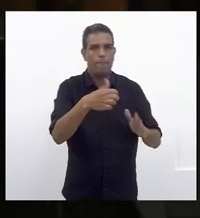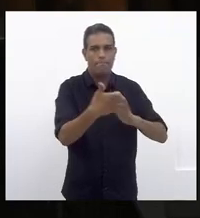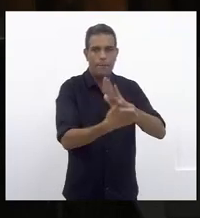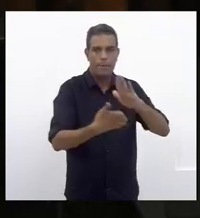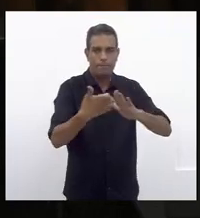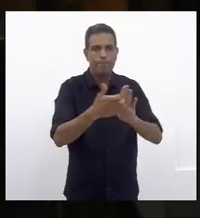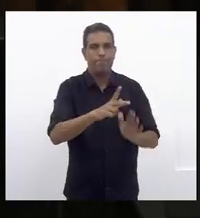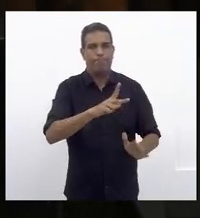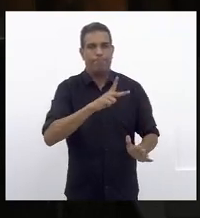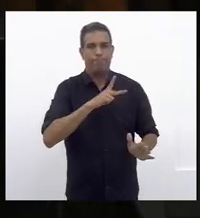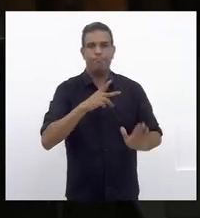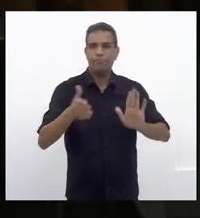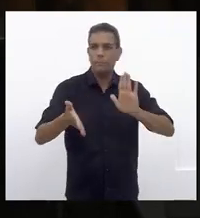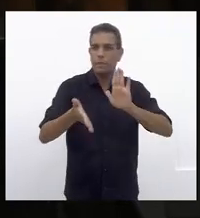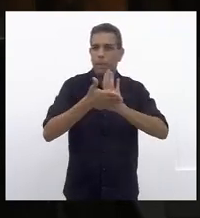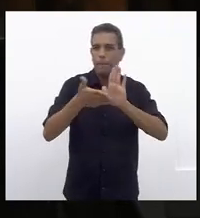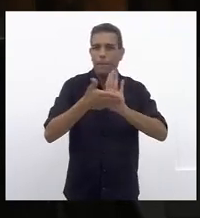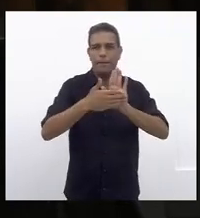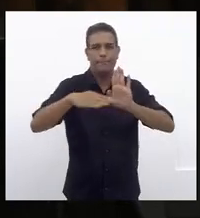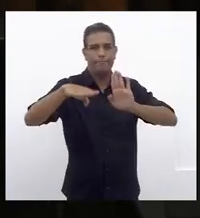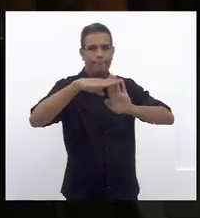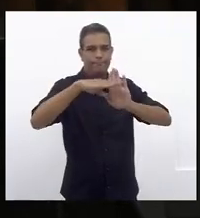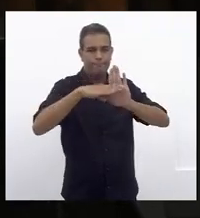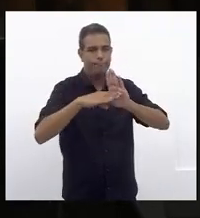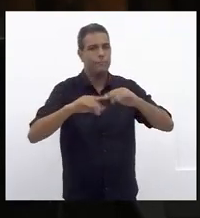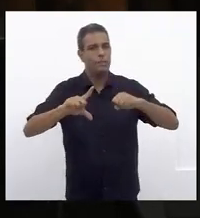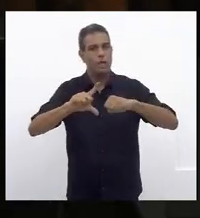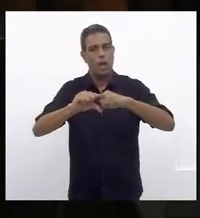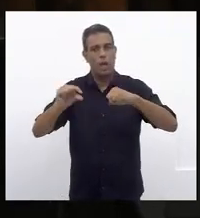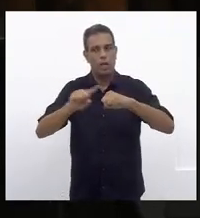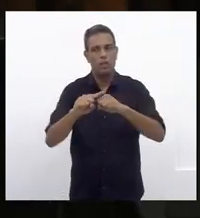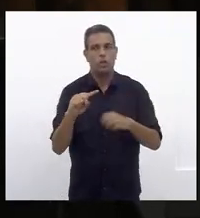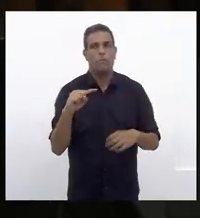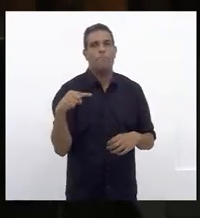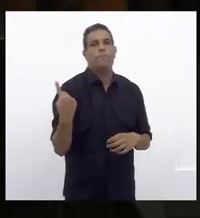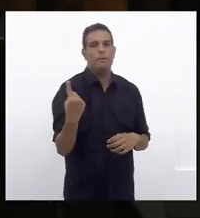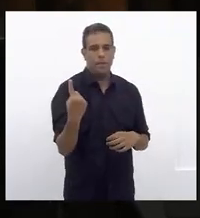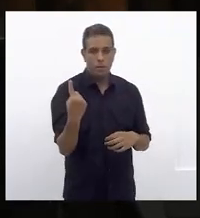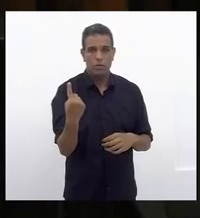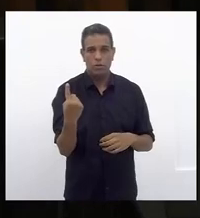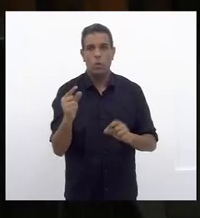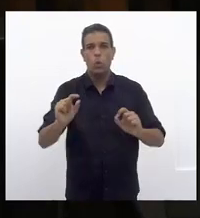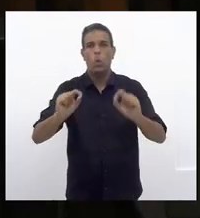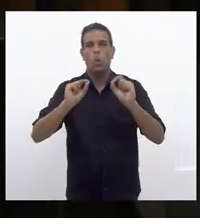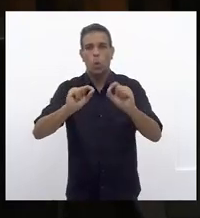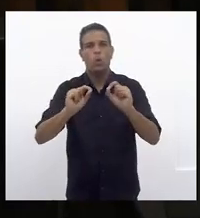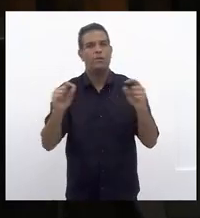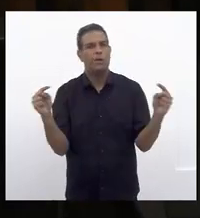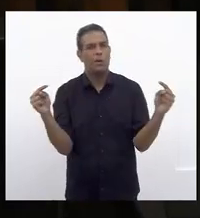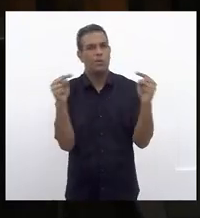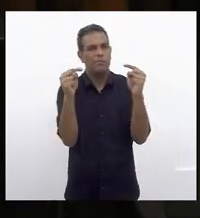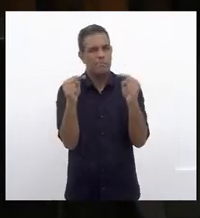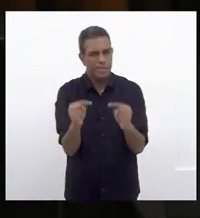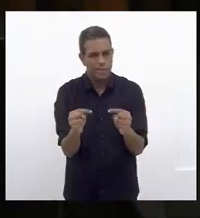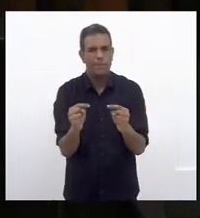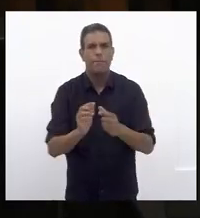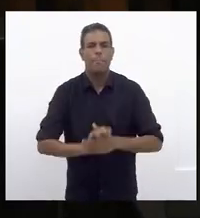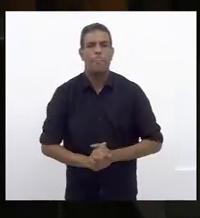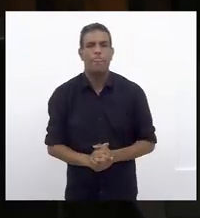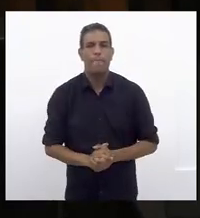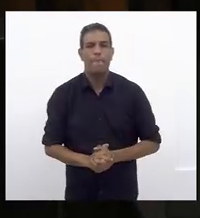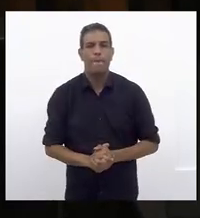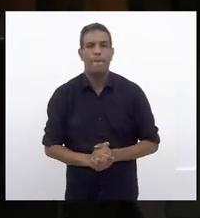proposta explicitada no artigo 1º, né, que pelo menos